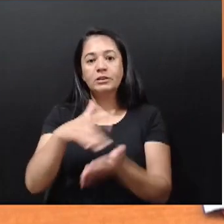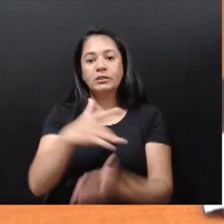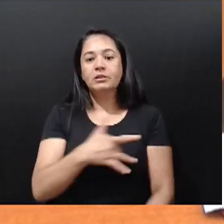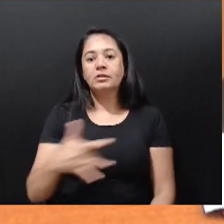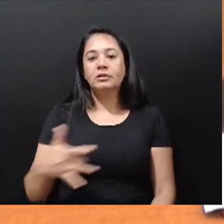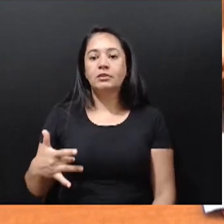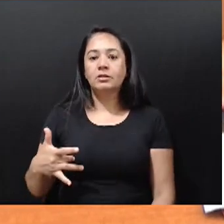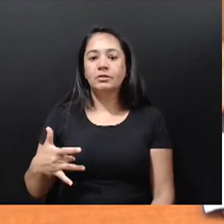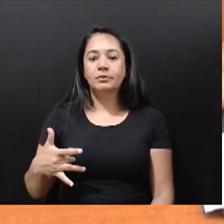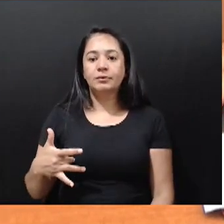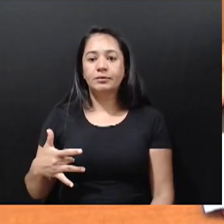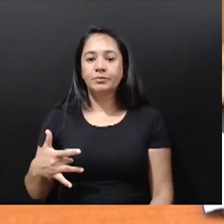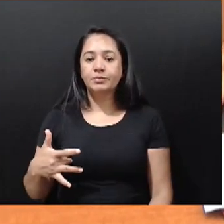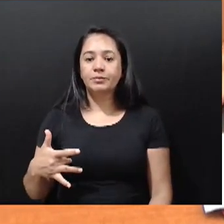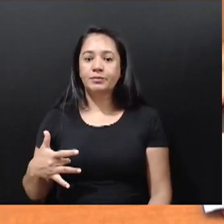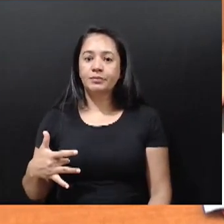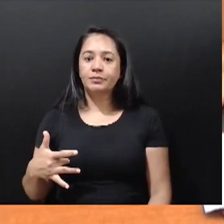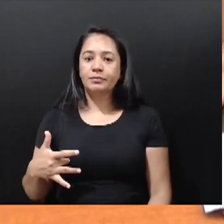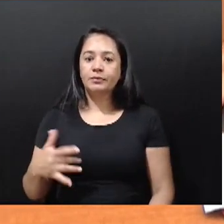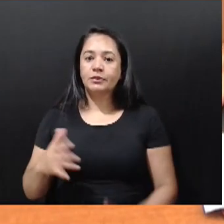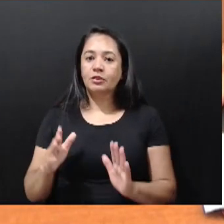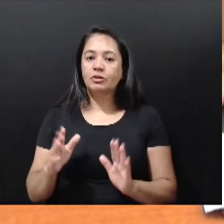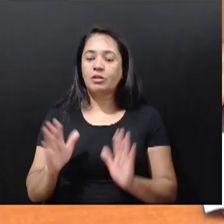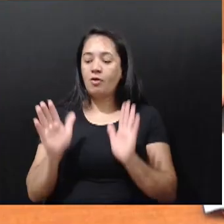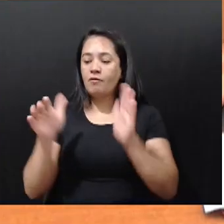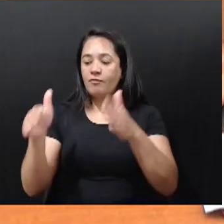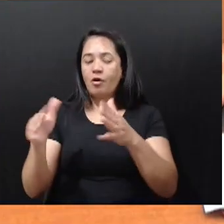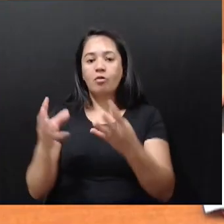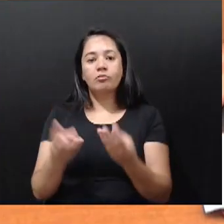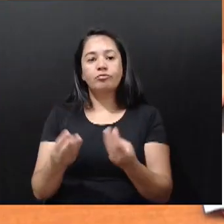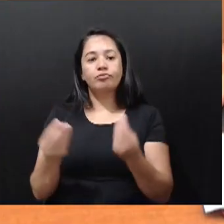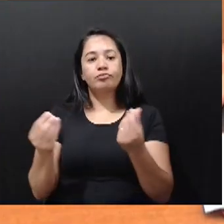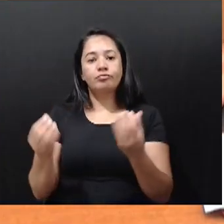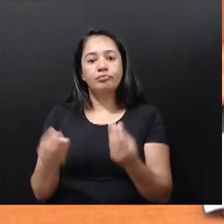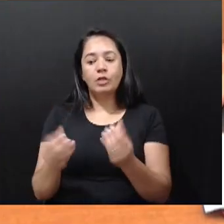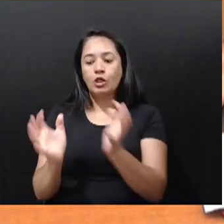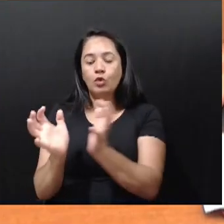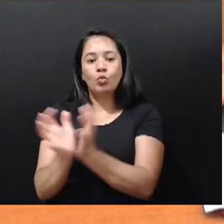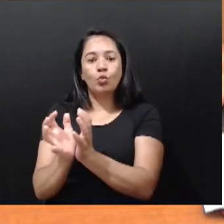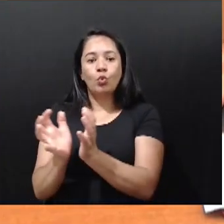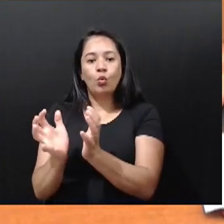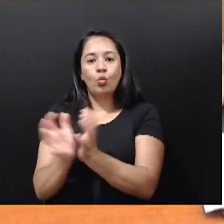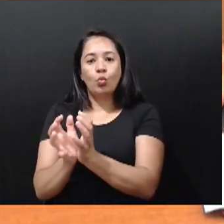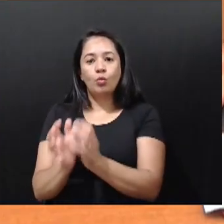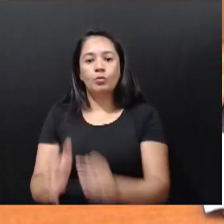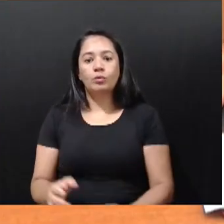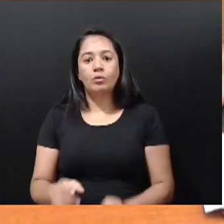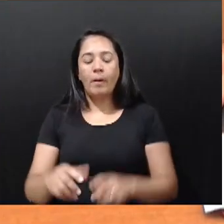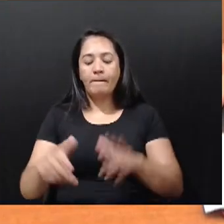da Saúde, tem trazido um foco na sensibilização das equipes para